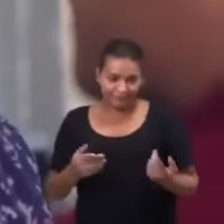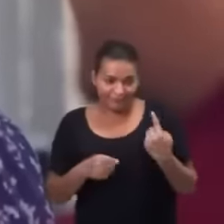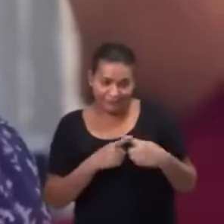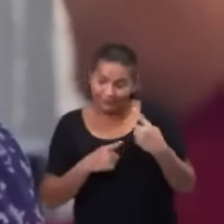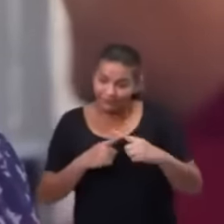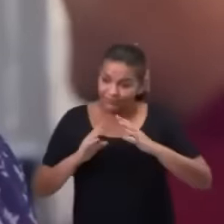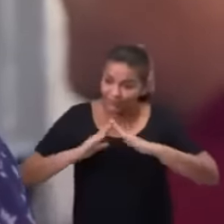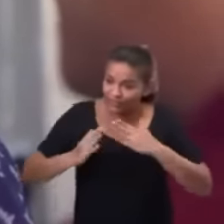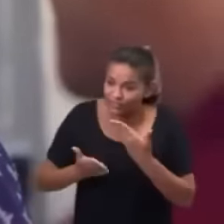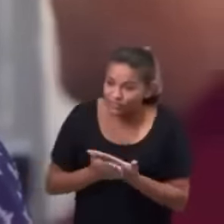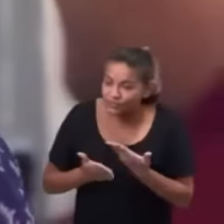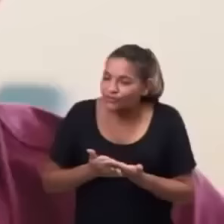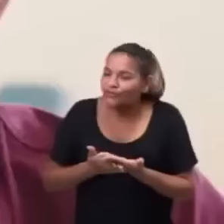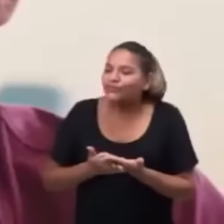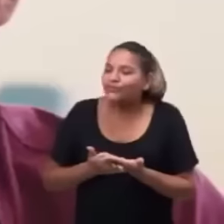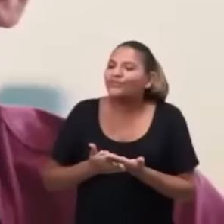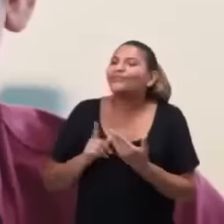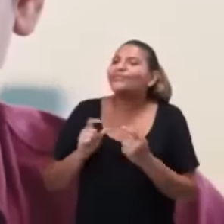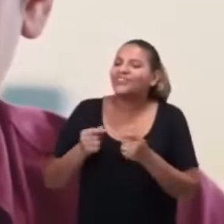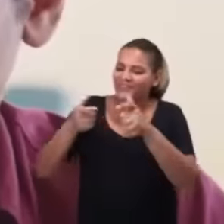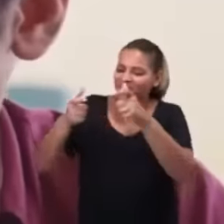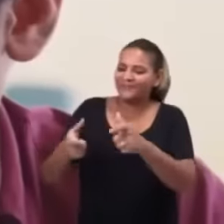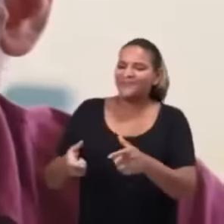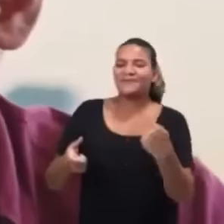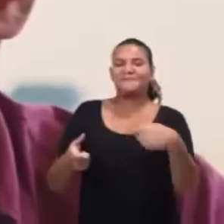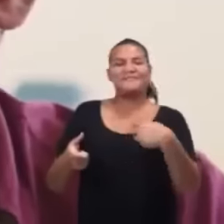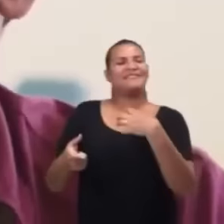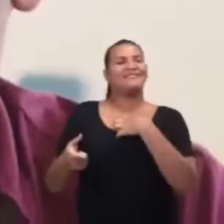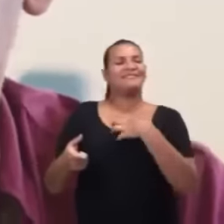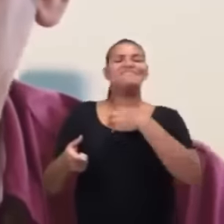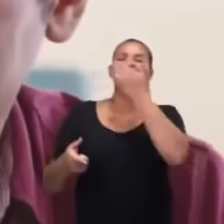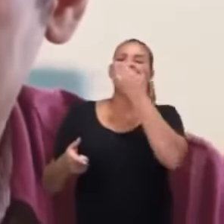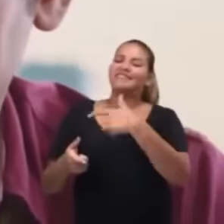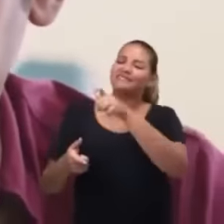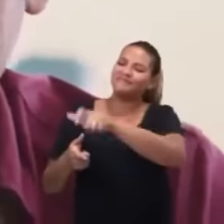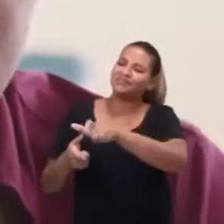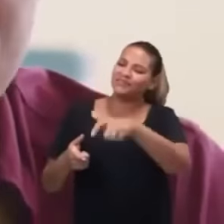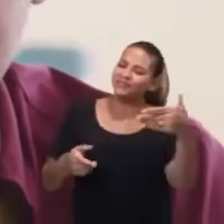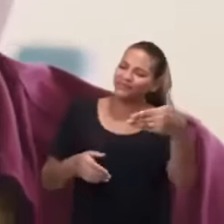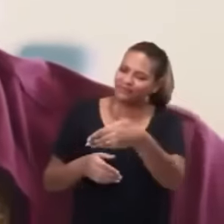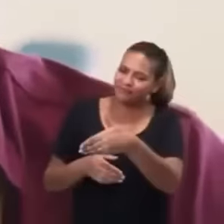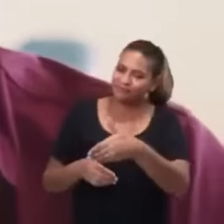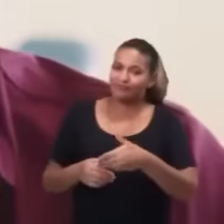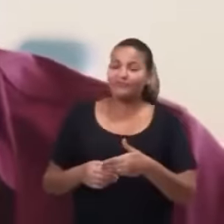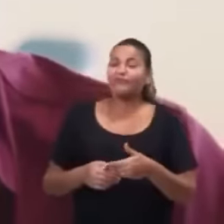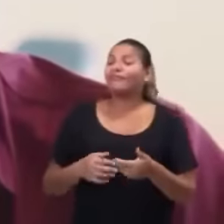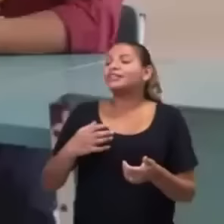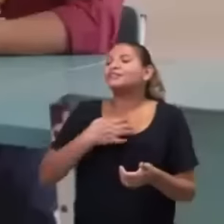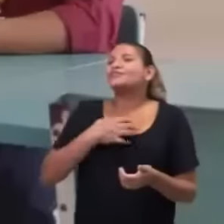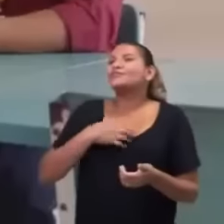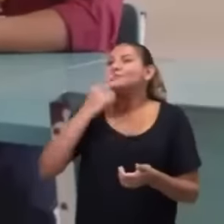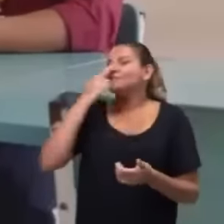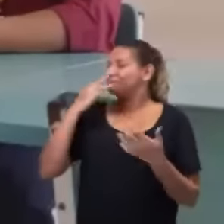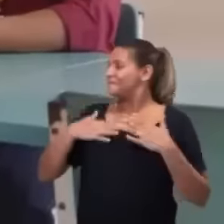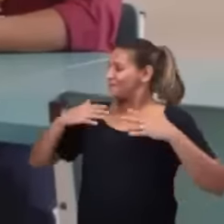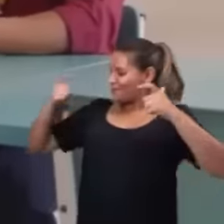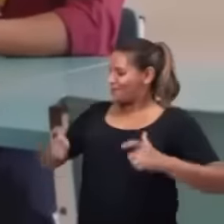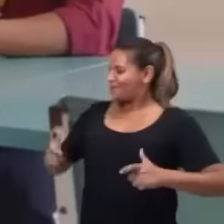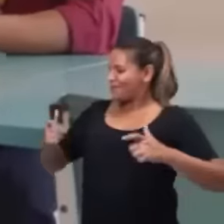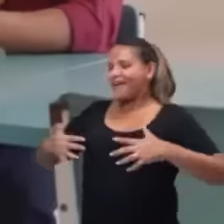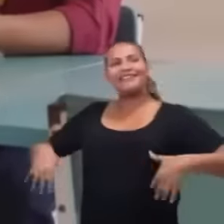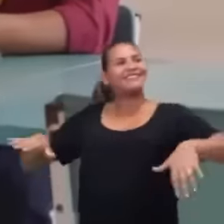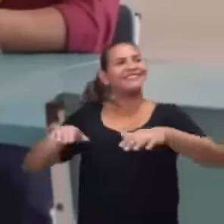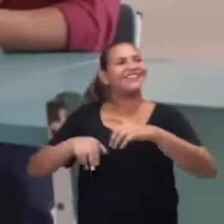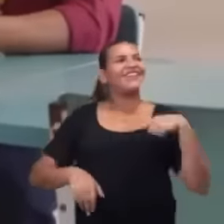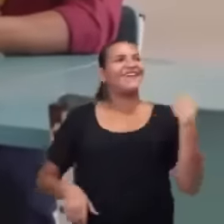de que as pessoas se sintam bem, tanto quem trabalha, como os alunos, como as famílias deles. Eu digo assim, esse espaço aqui é nosso. E aí eu às